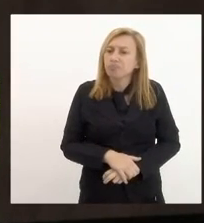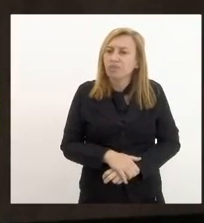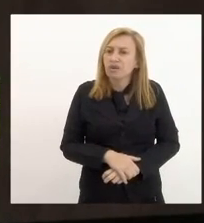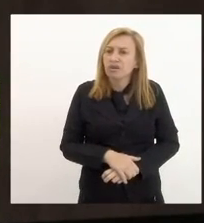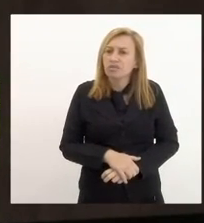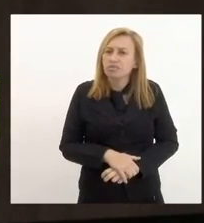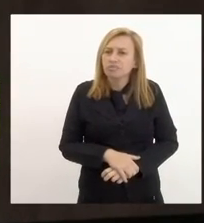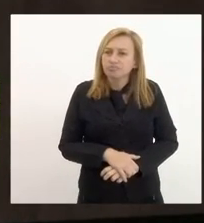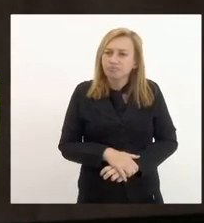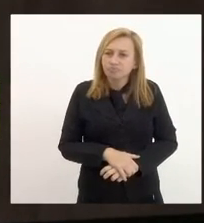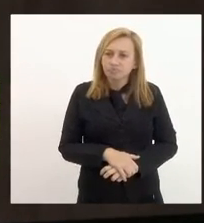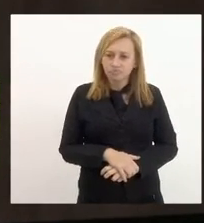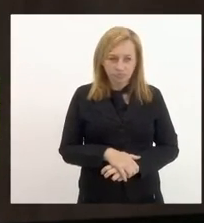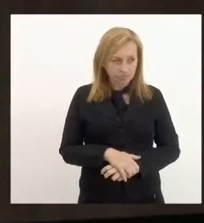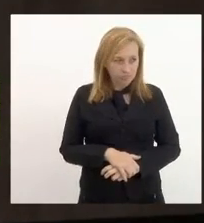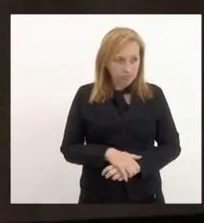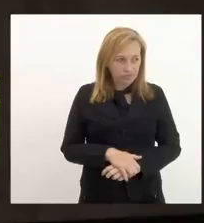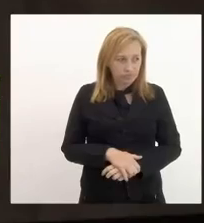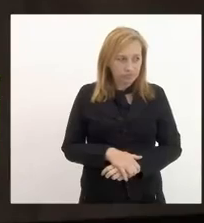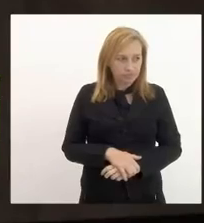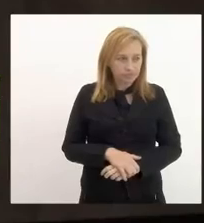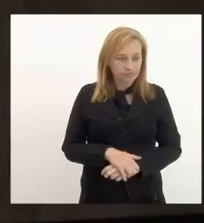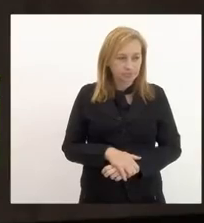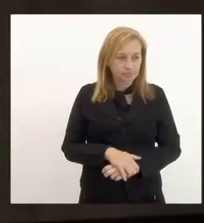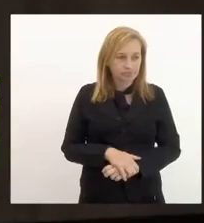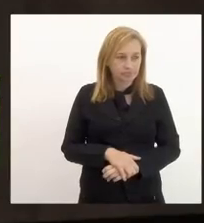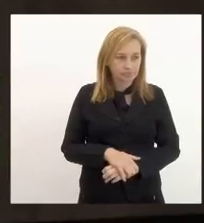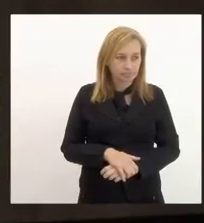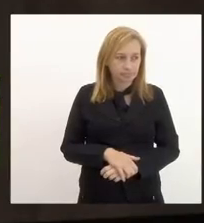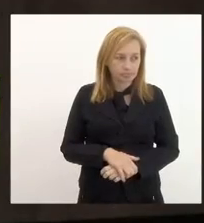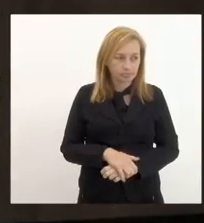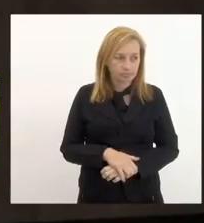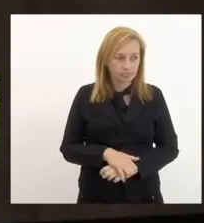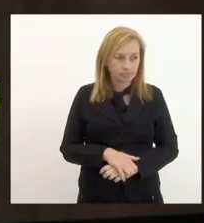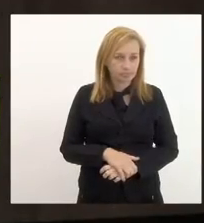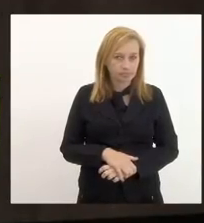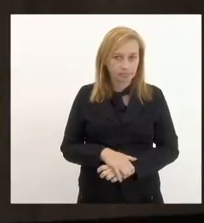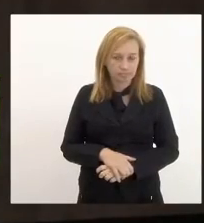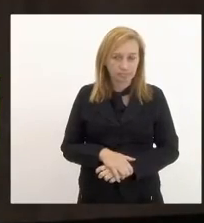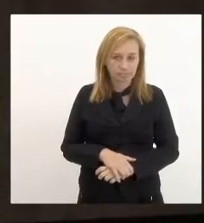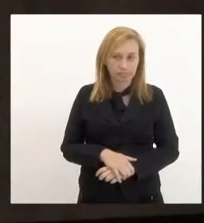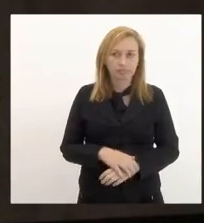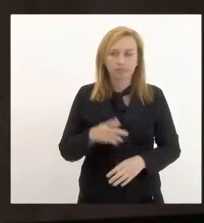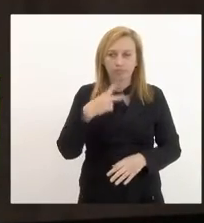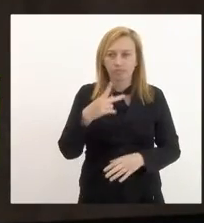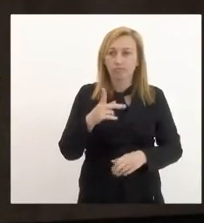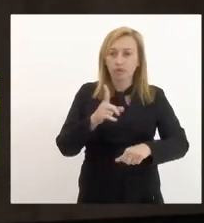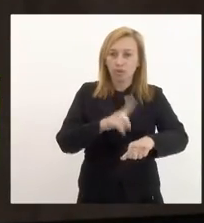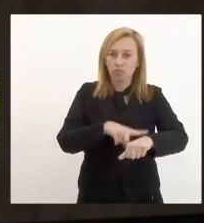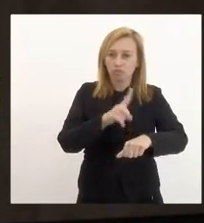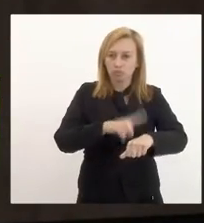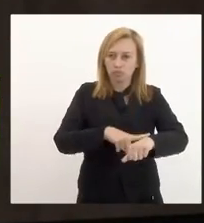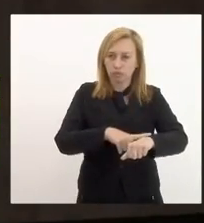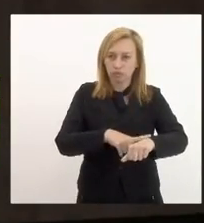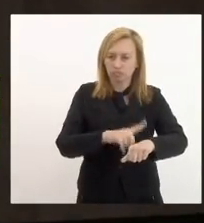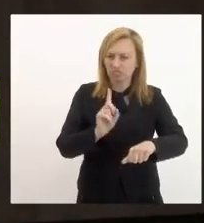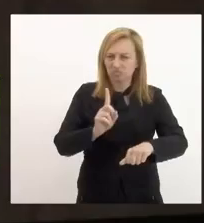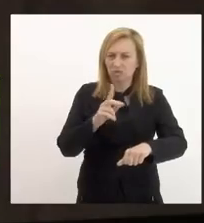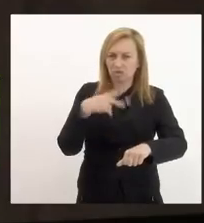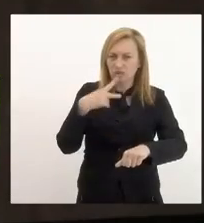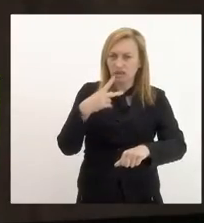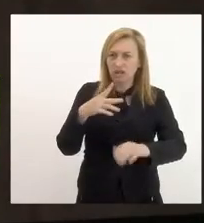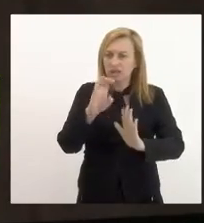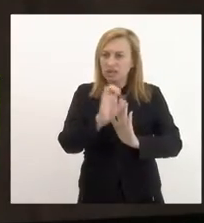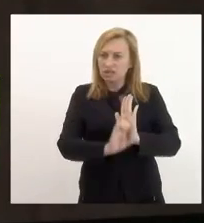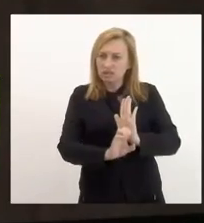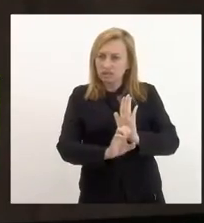a bom então é isso dentro disso a gente com tua a questão do tempo não vou entrar no mérito